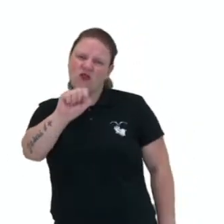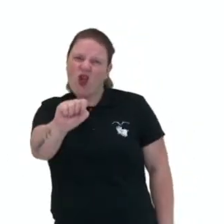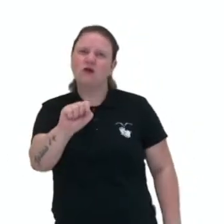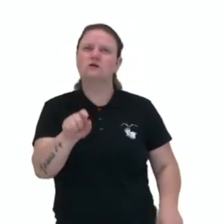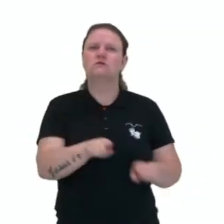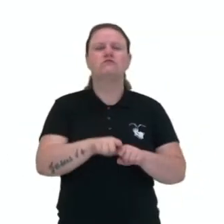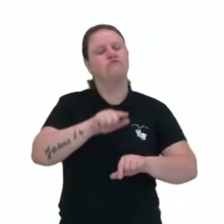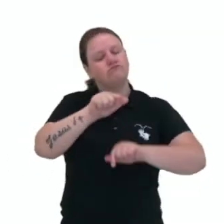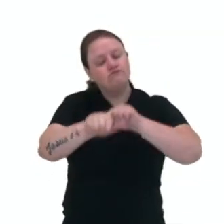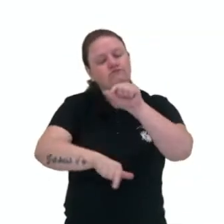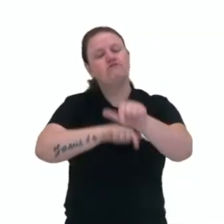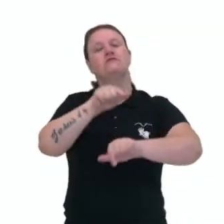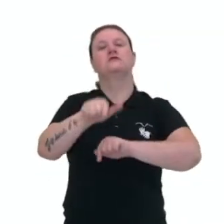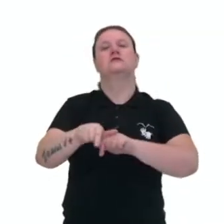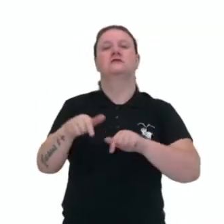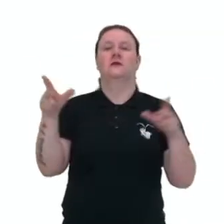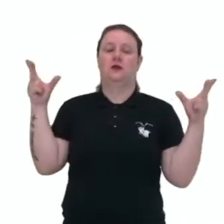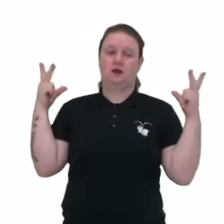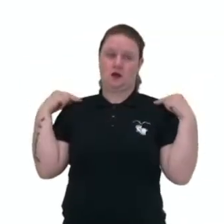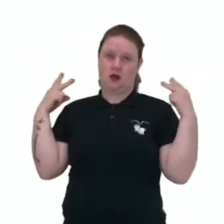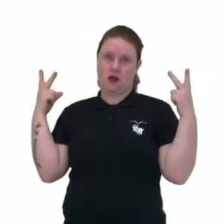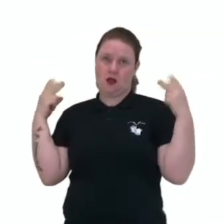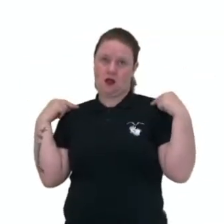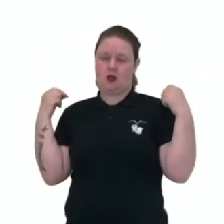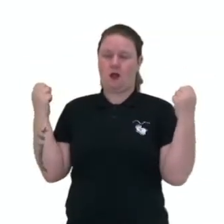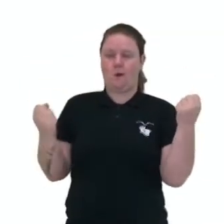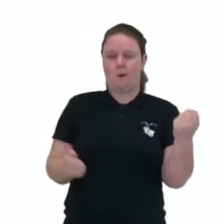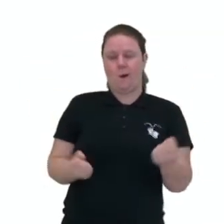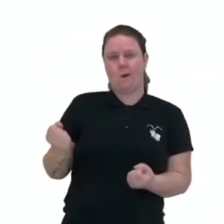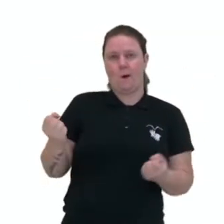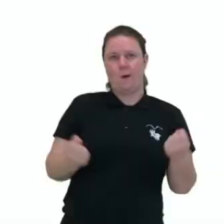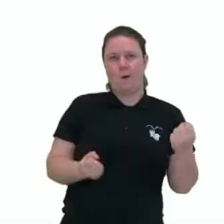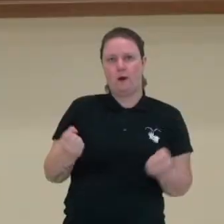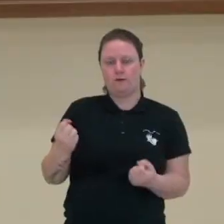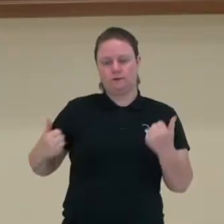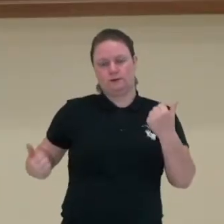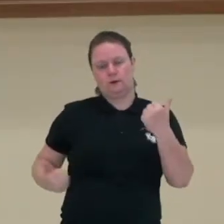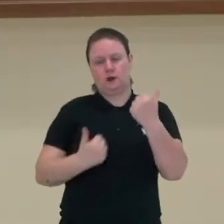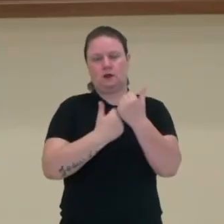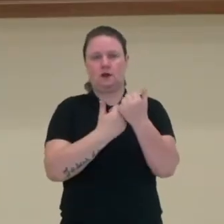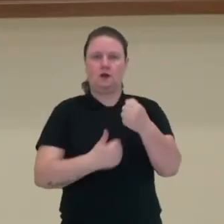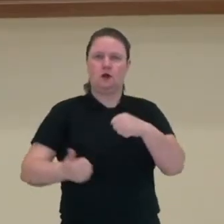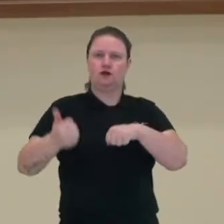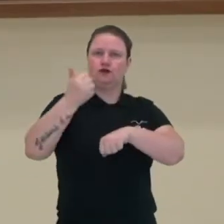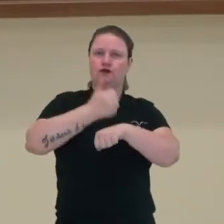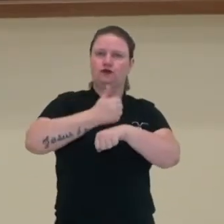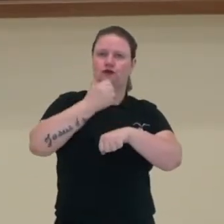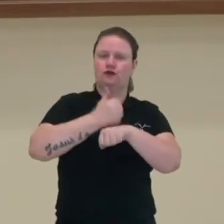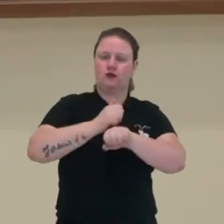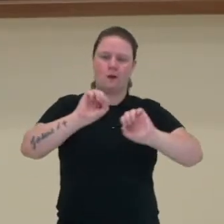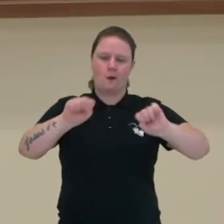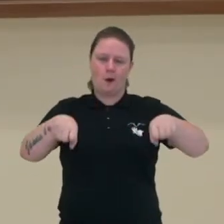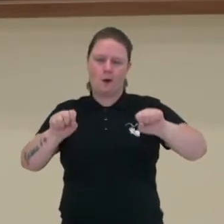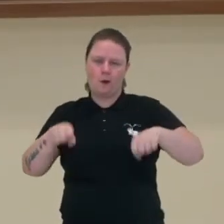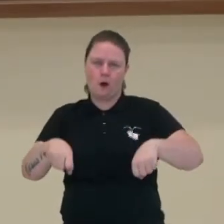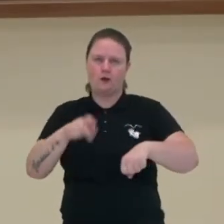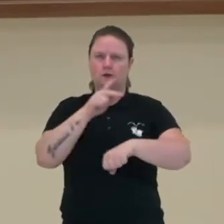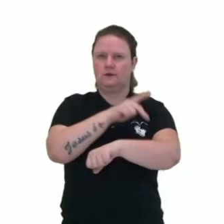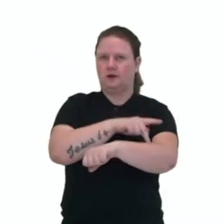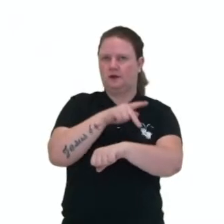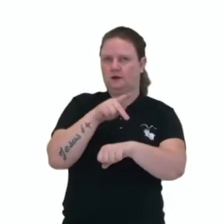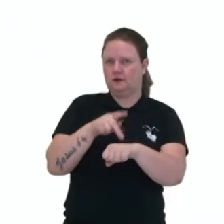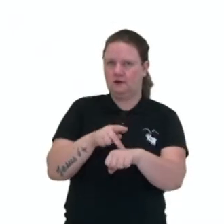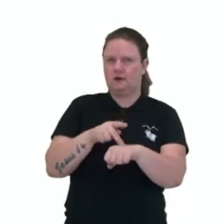super trabalhador. Taxista, motoboy, assistente, diretor. Pipoqueiro, pedagogo, porteiro,